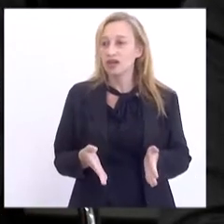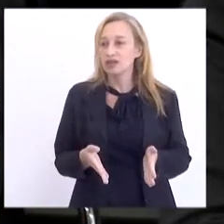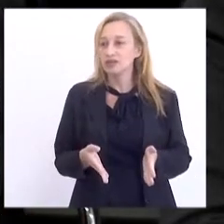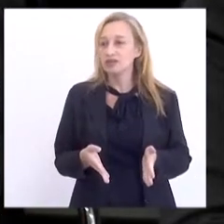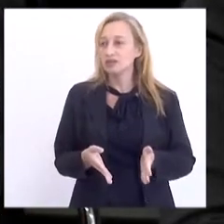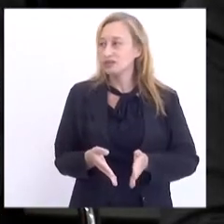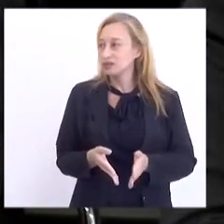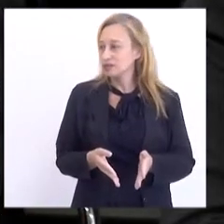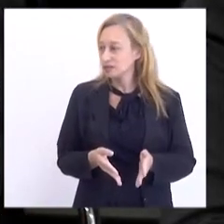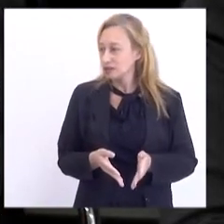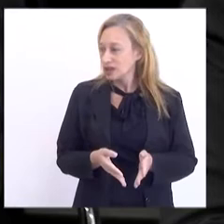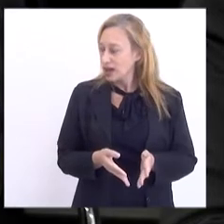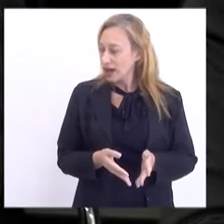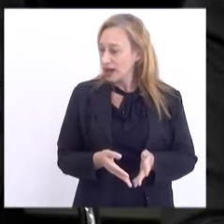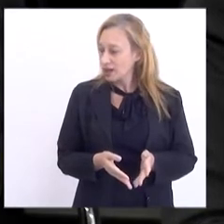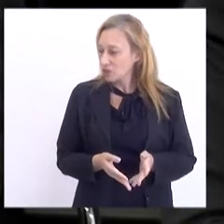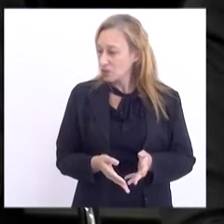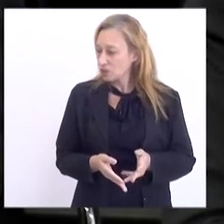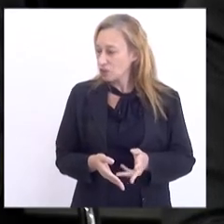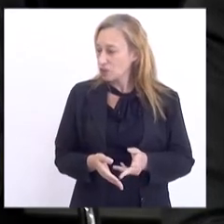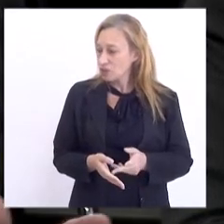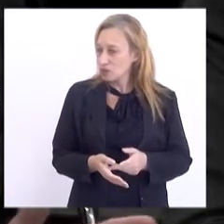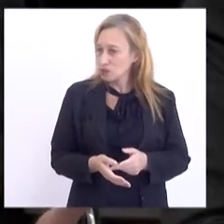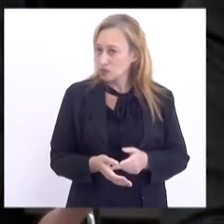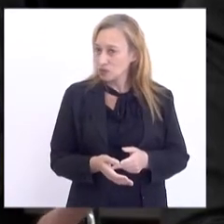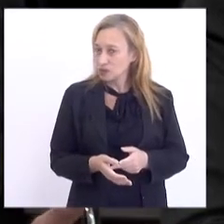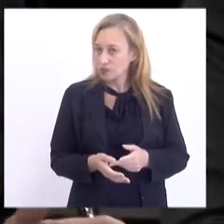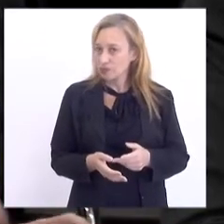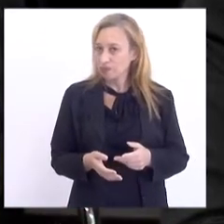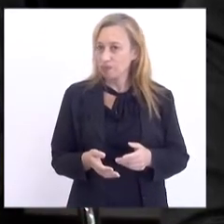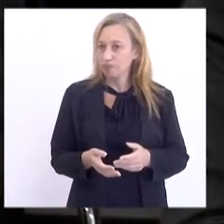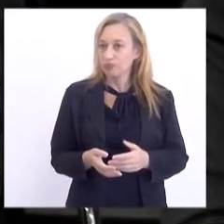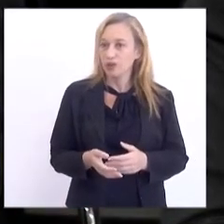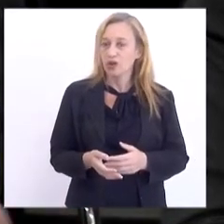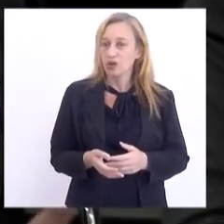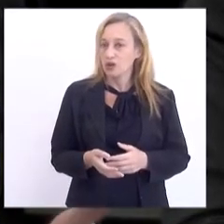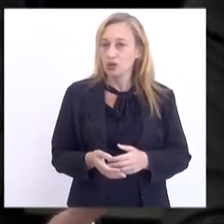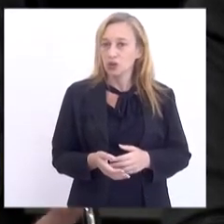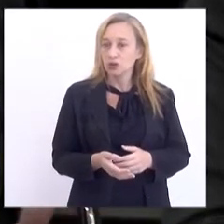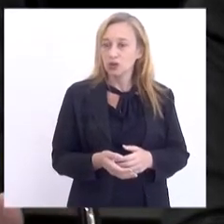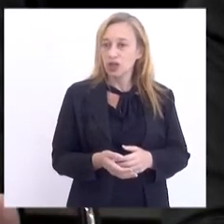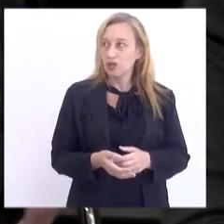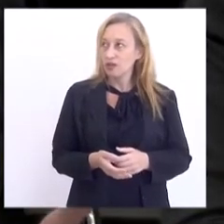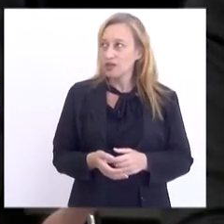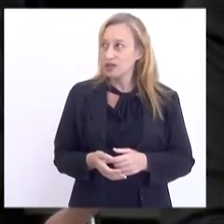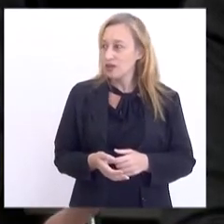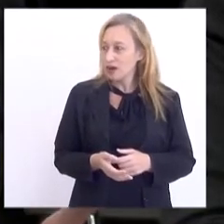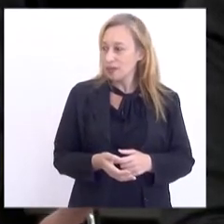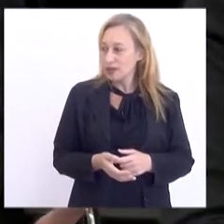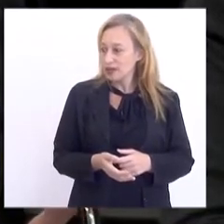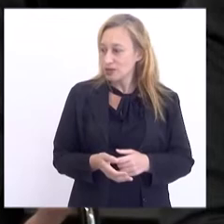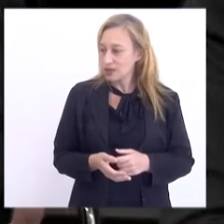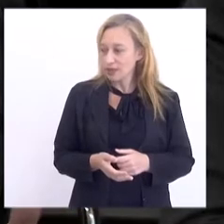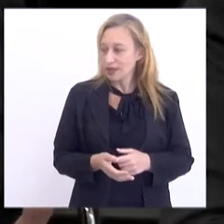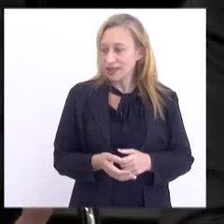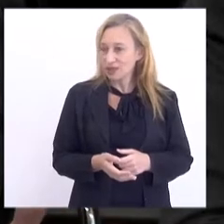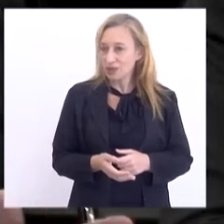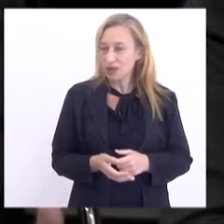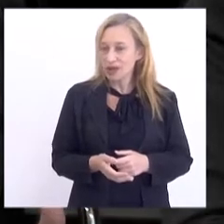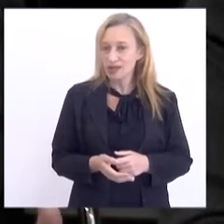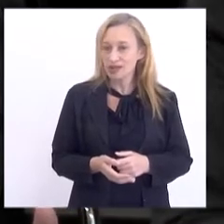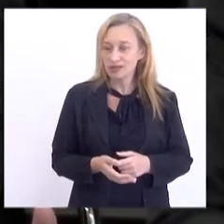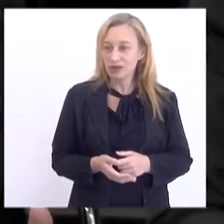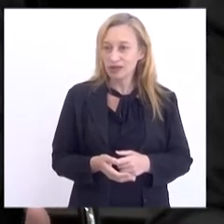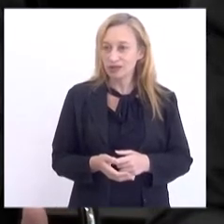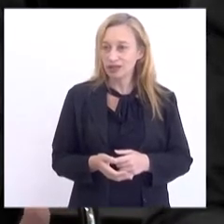no momento como esse em que a gente tá com muita emoção que a gente está com dor se a gente está sofrendo a gente